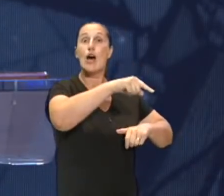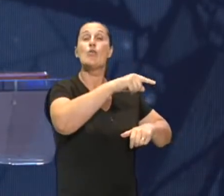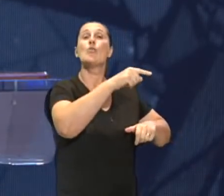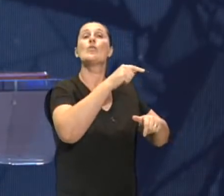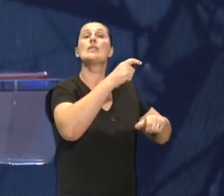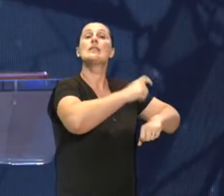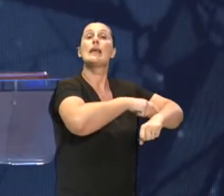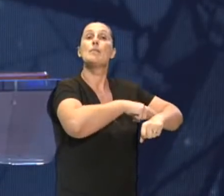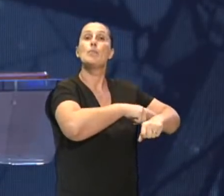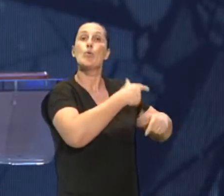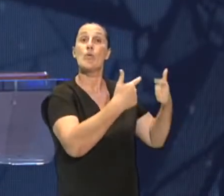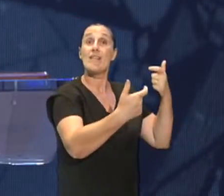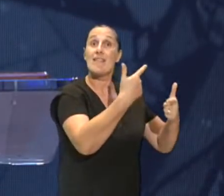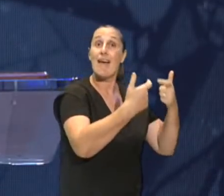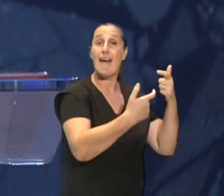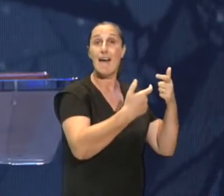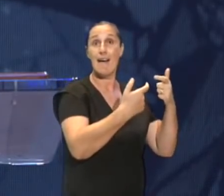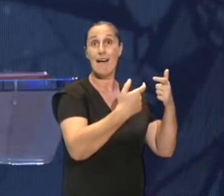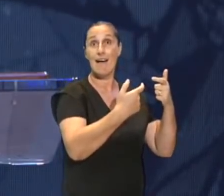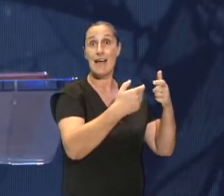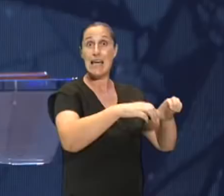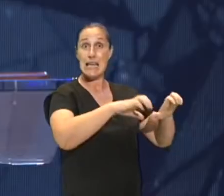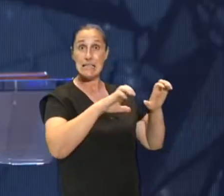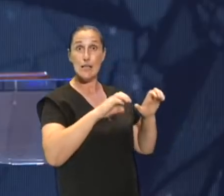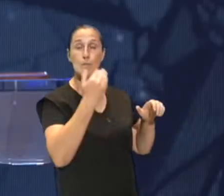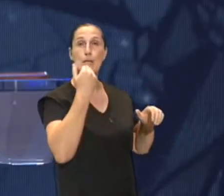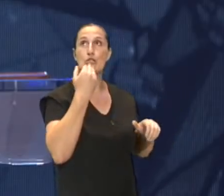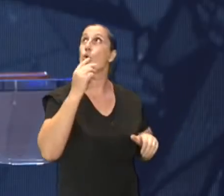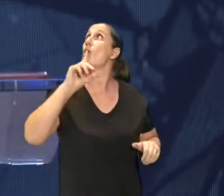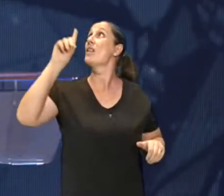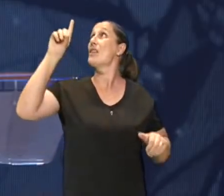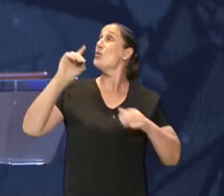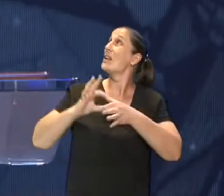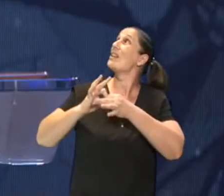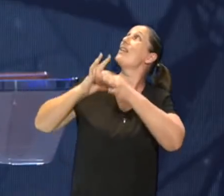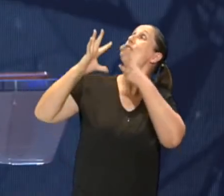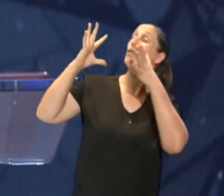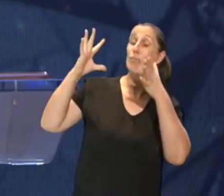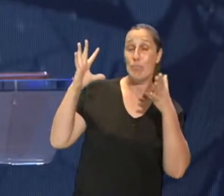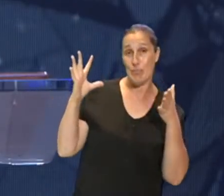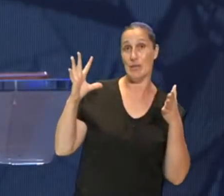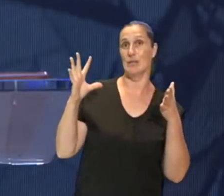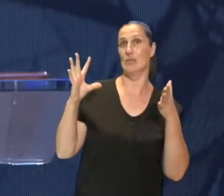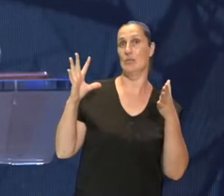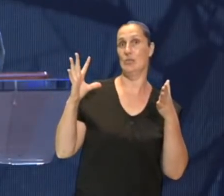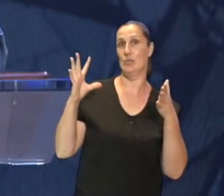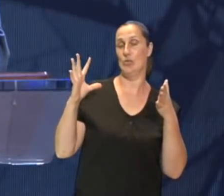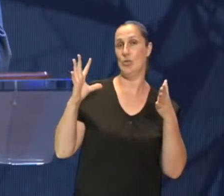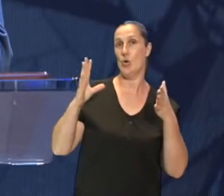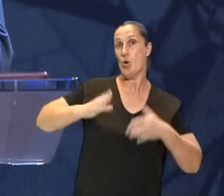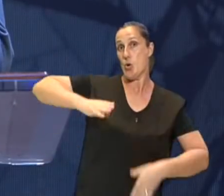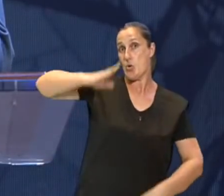durante a guerra. E ele pediu livramento do Senhor do